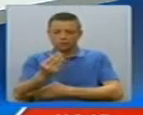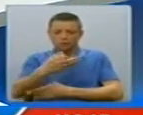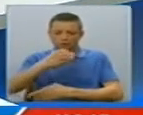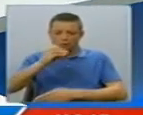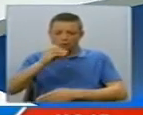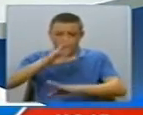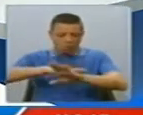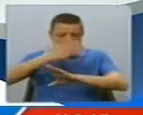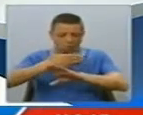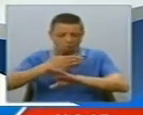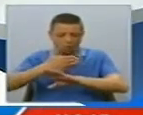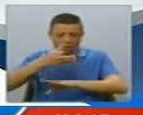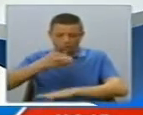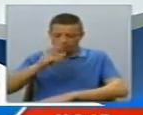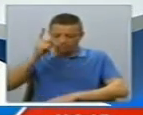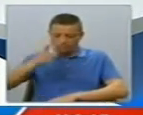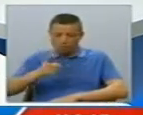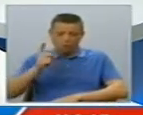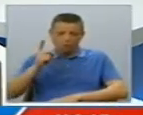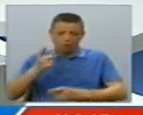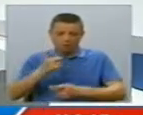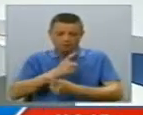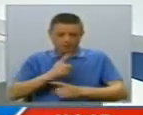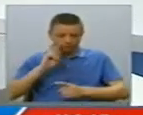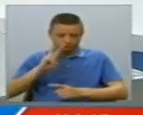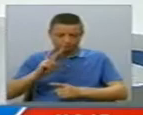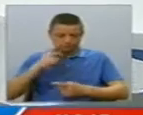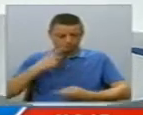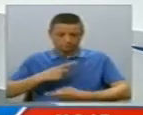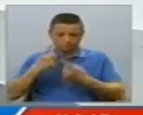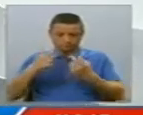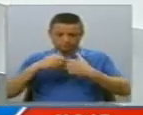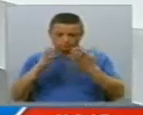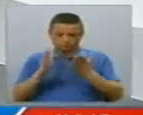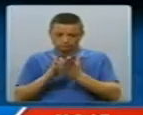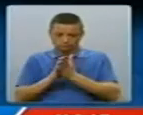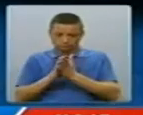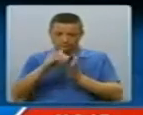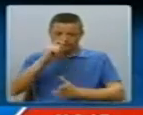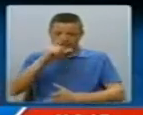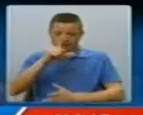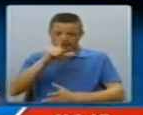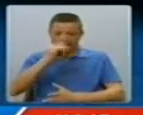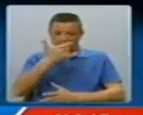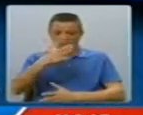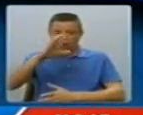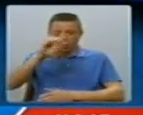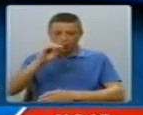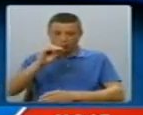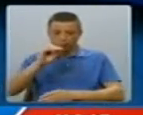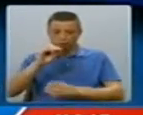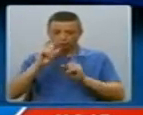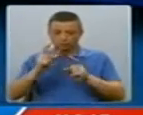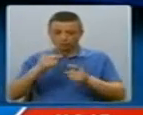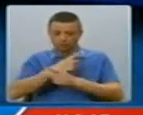do que a poeira, encontraram muitos elementos pesados. Em astronomia, elementos pesados é tudo o que seja acima do hélio, portanto o hidrogênio e o hélio são os elementos que